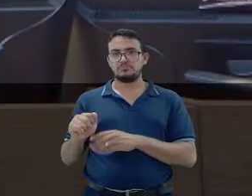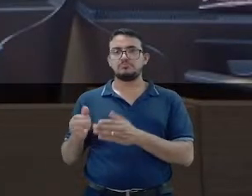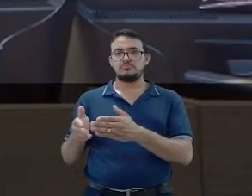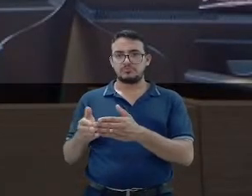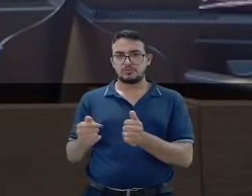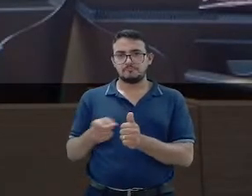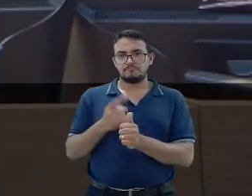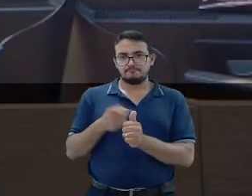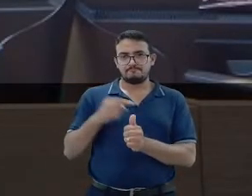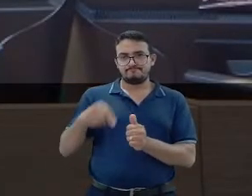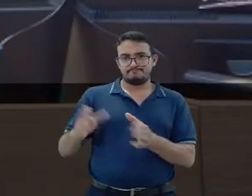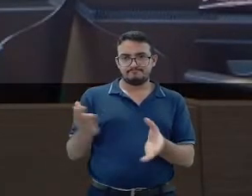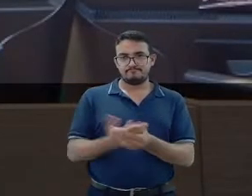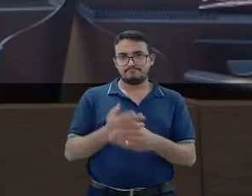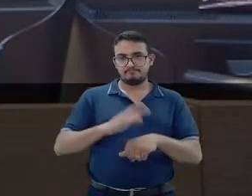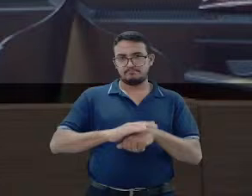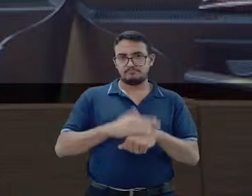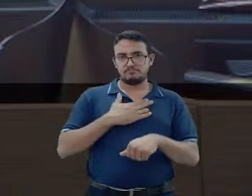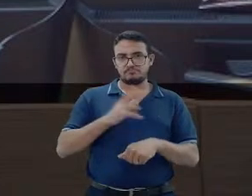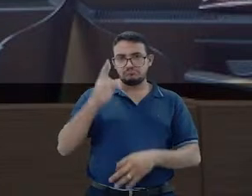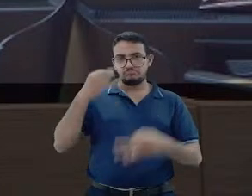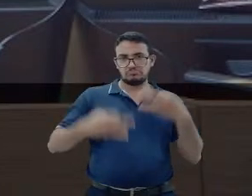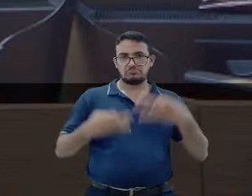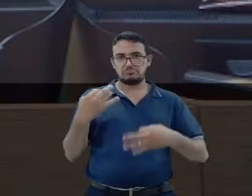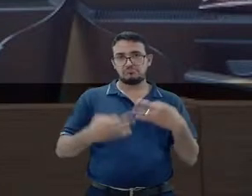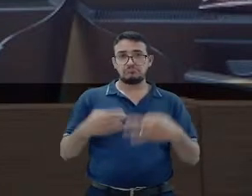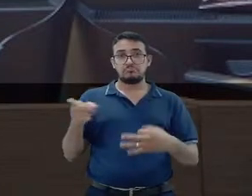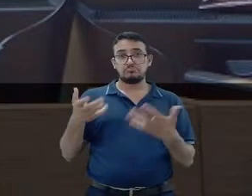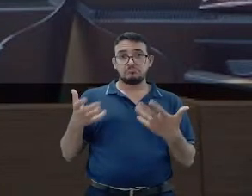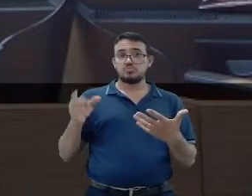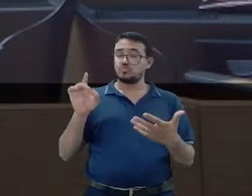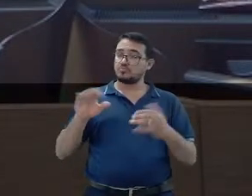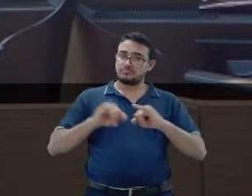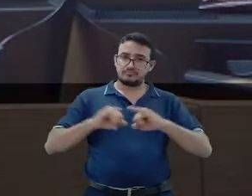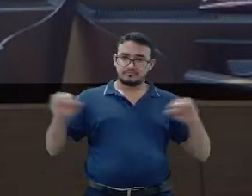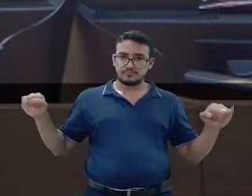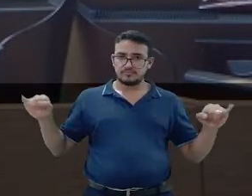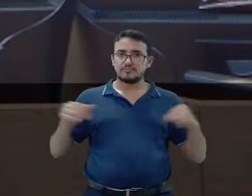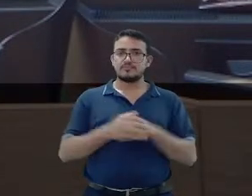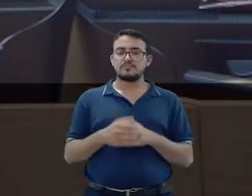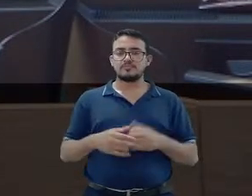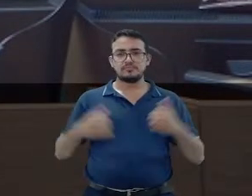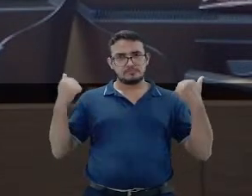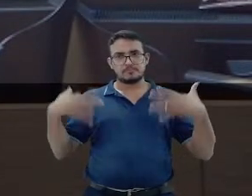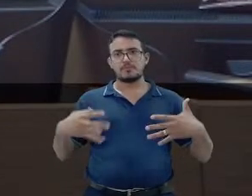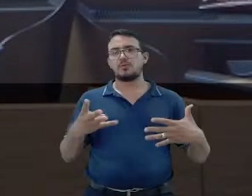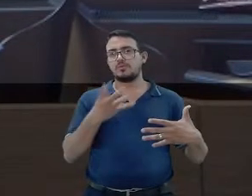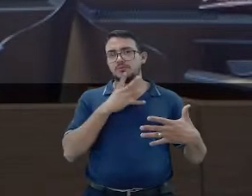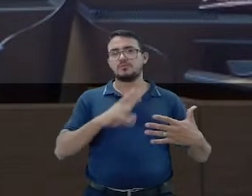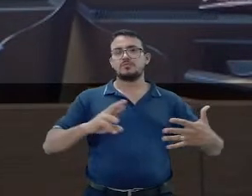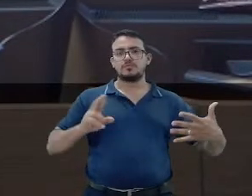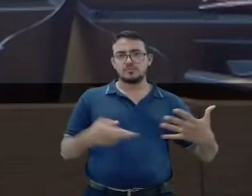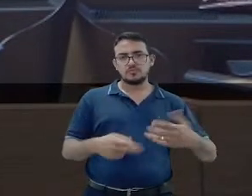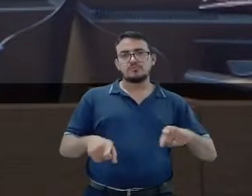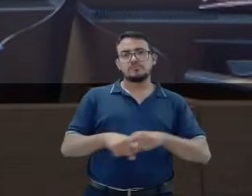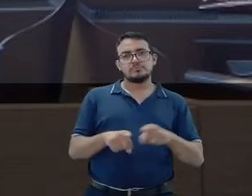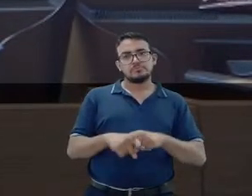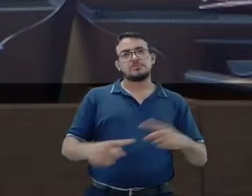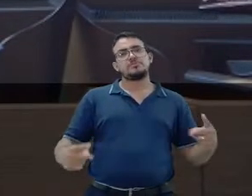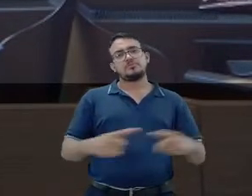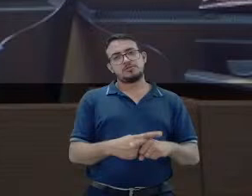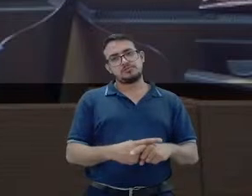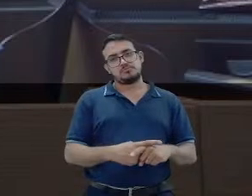relatoria. Ela pretende apenas a proclamação do resultado, então é conhecer dos recursos ordinários e das contrarrazões das